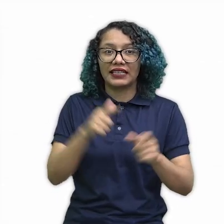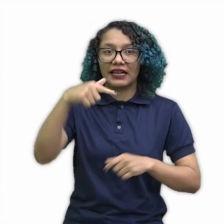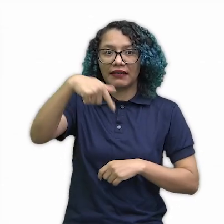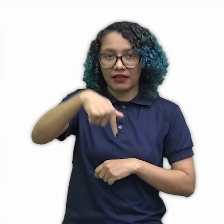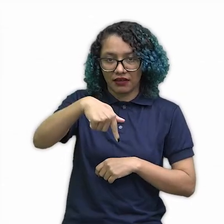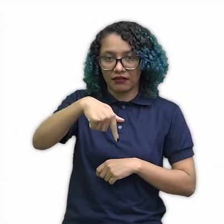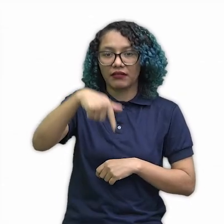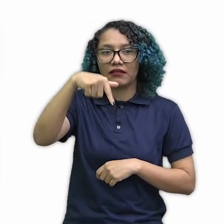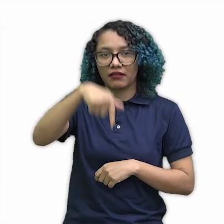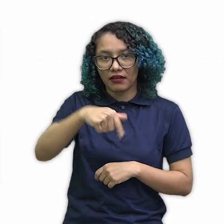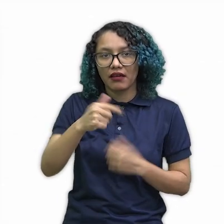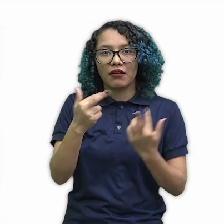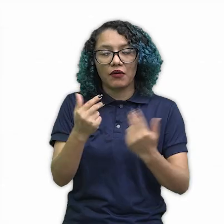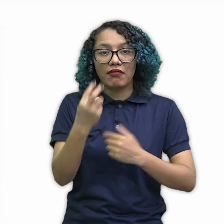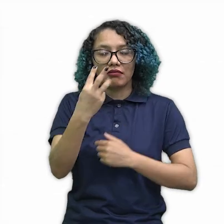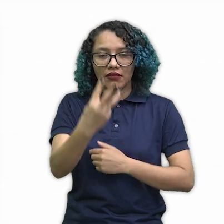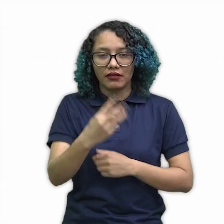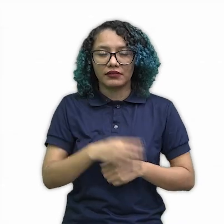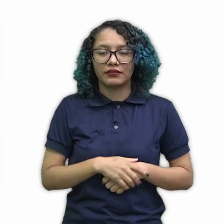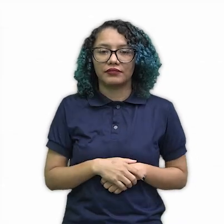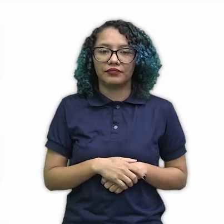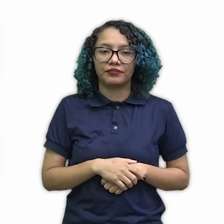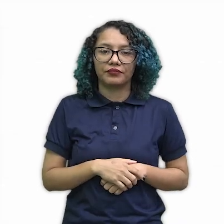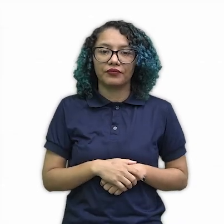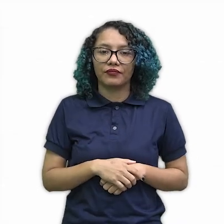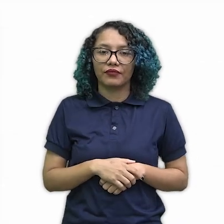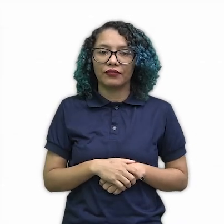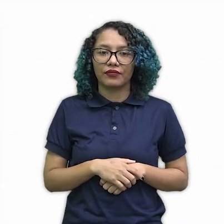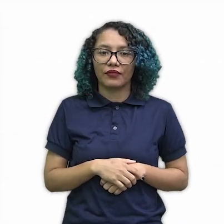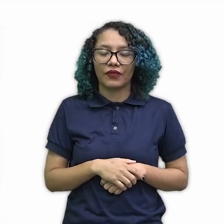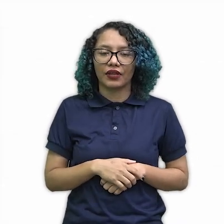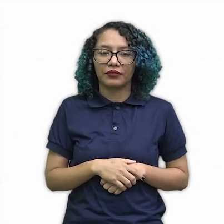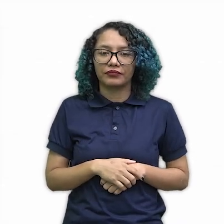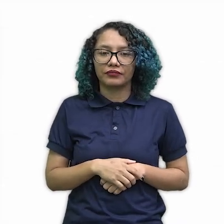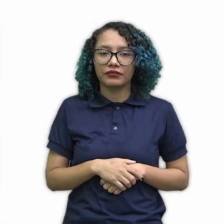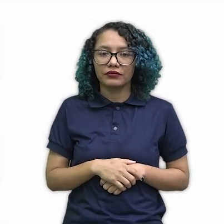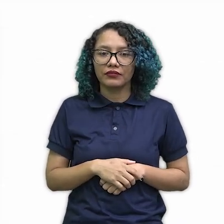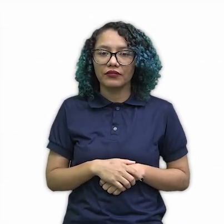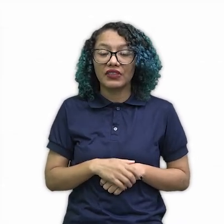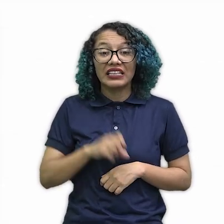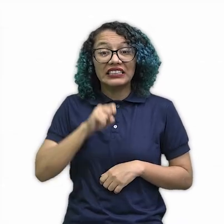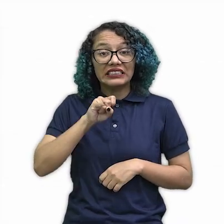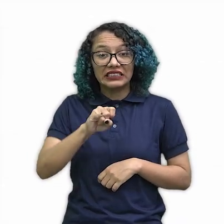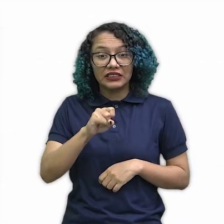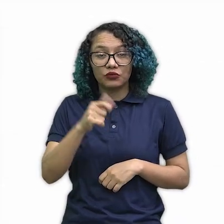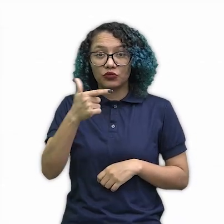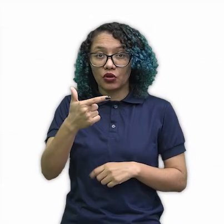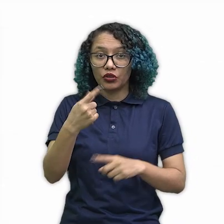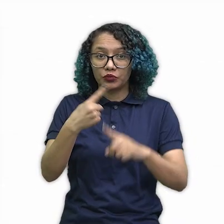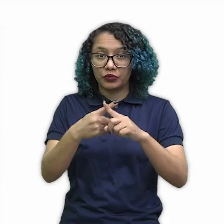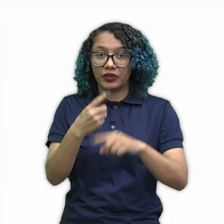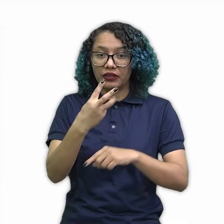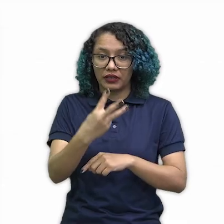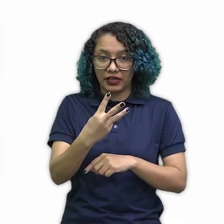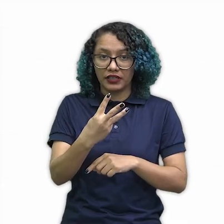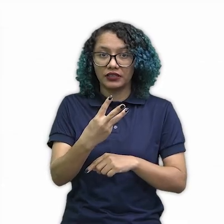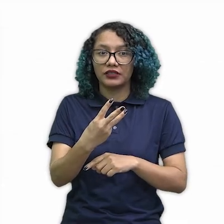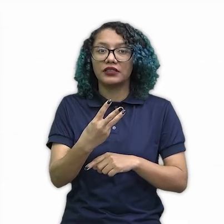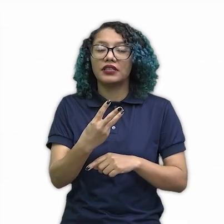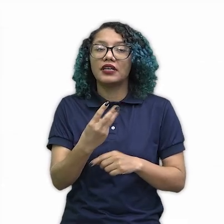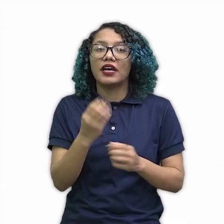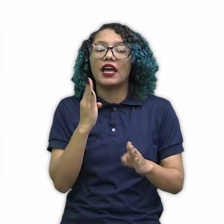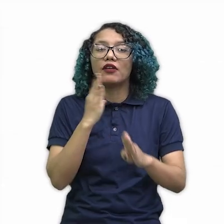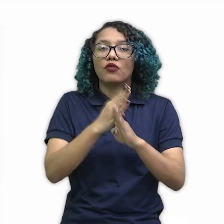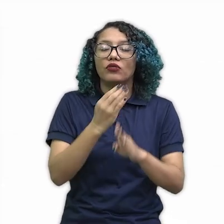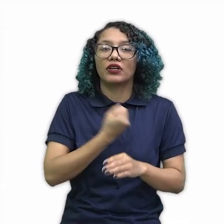primeiro elemento dessa sequência é 2. Então, se eu pegar esse 2 e multiplicar por 3, eu tenho o posterior, né, que é exatamente o